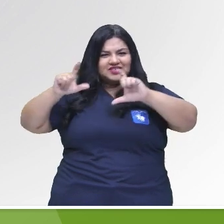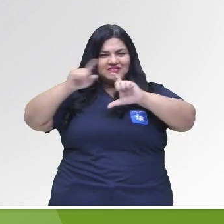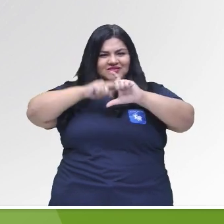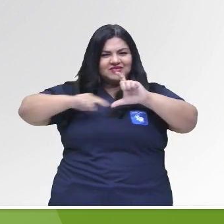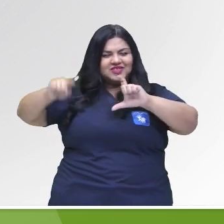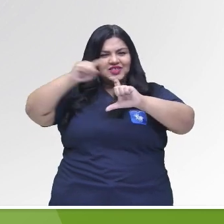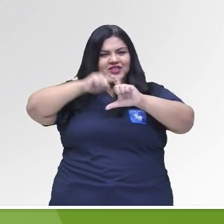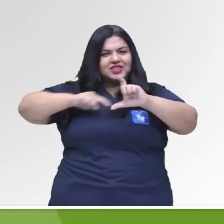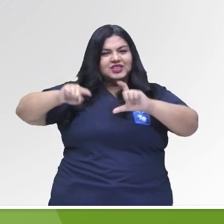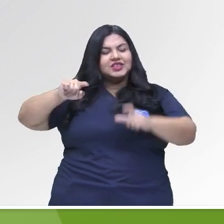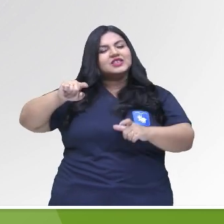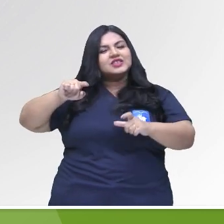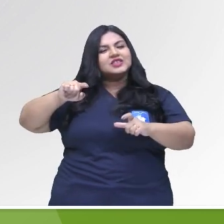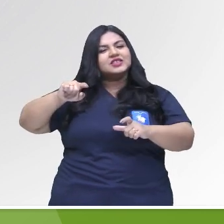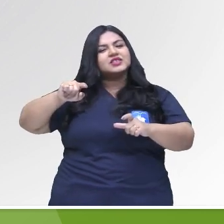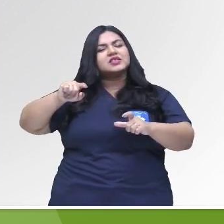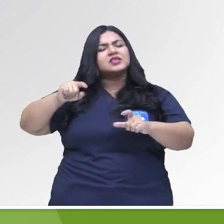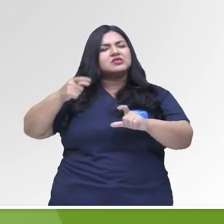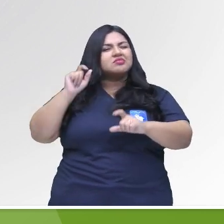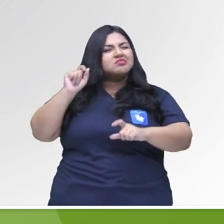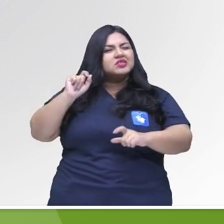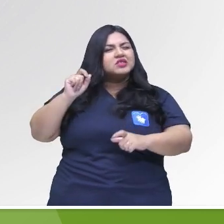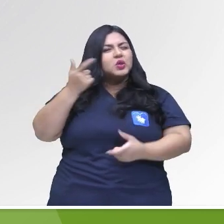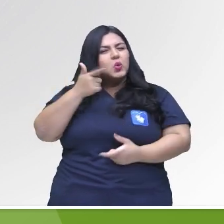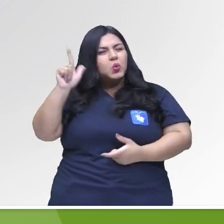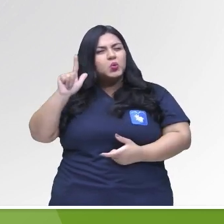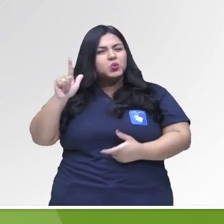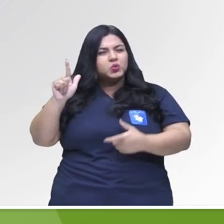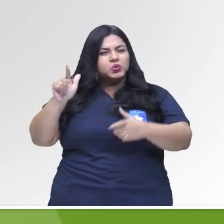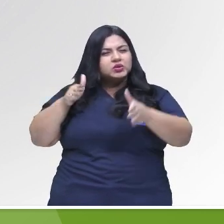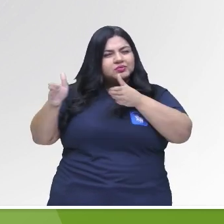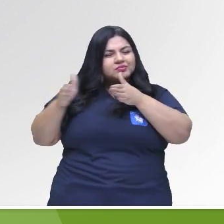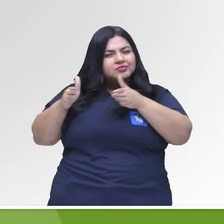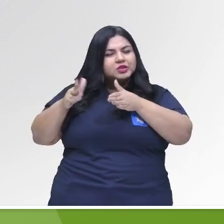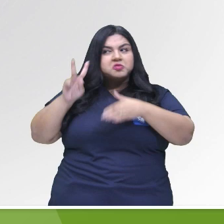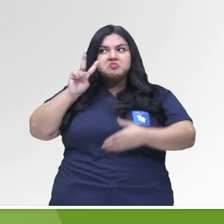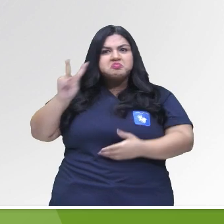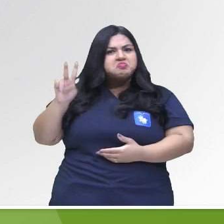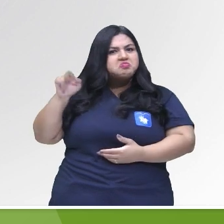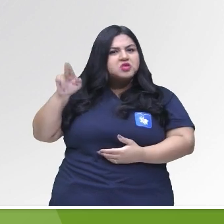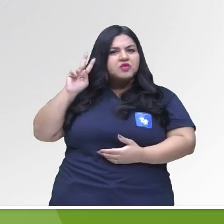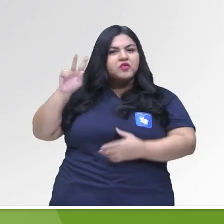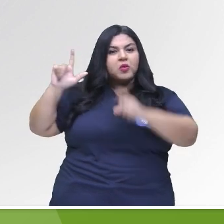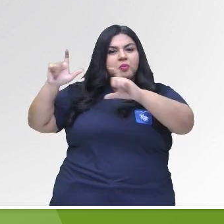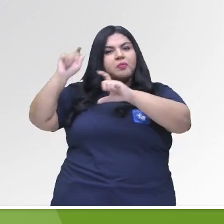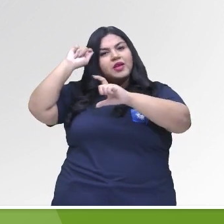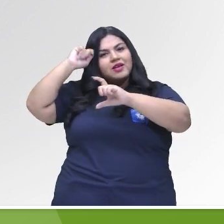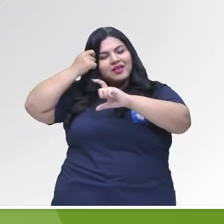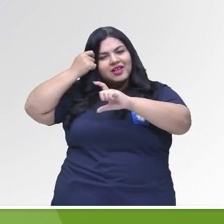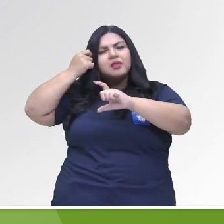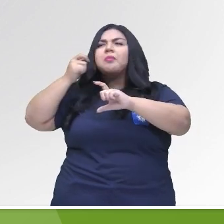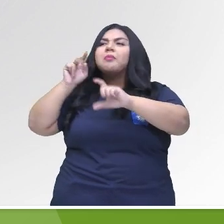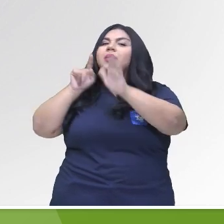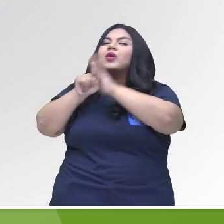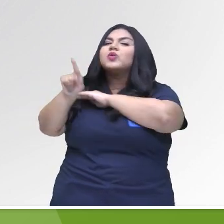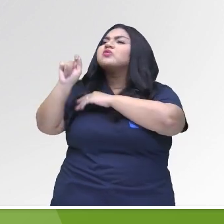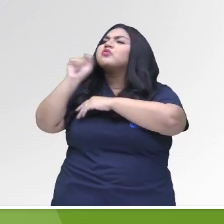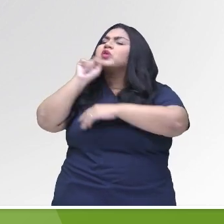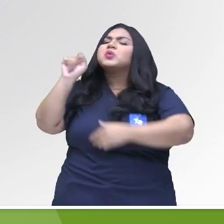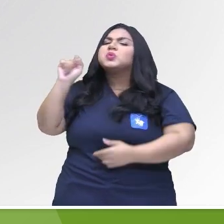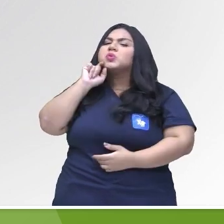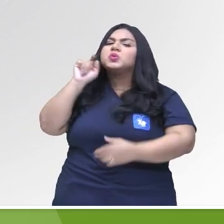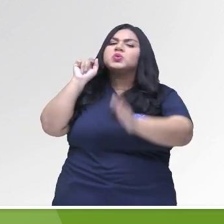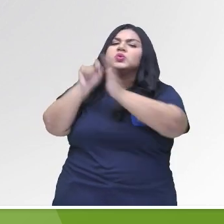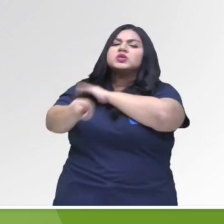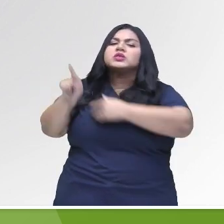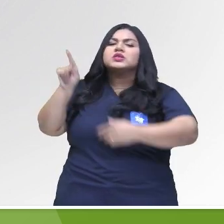para quem já é de outra geração que não ouviu falar nele, pergunta de alguém mais velho, né, o que é um disco de